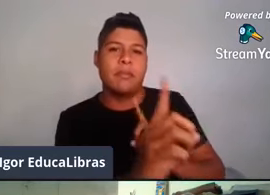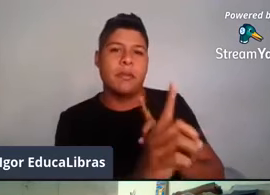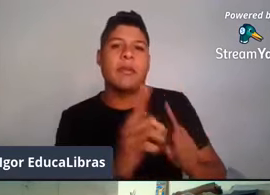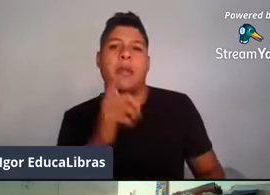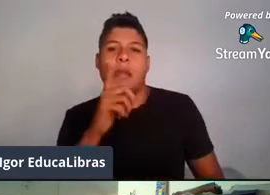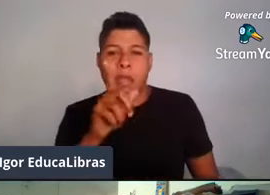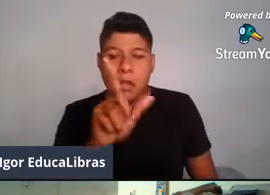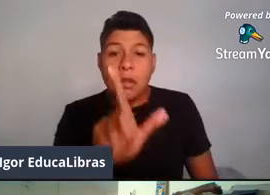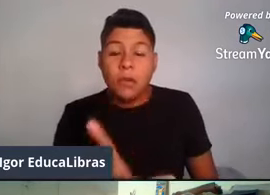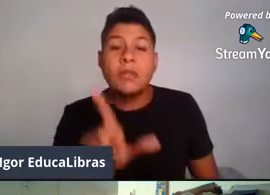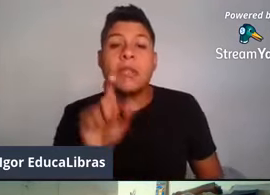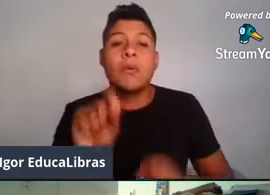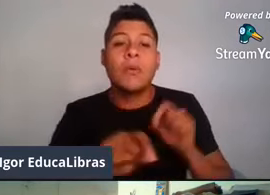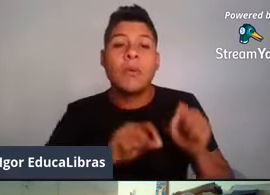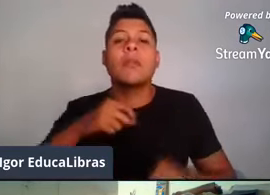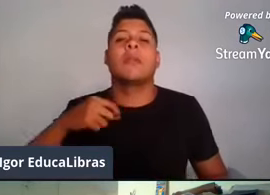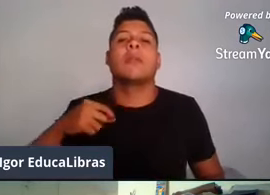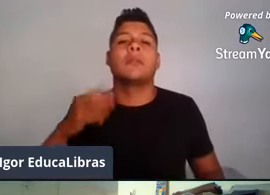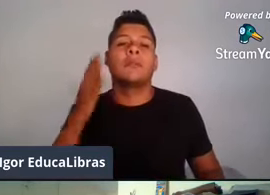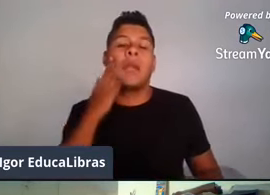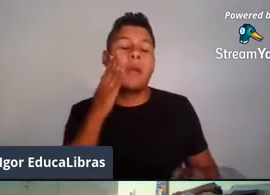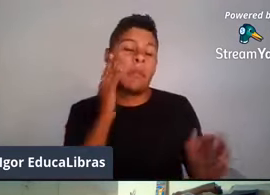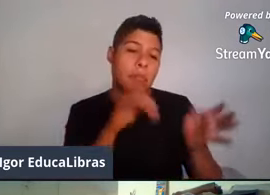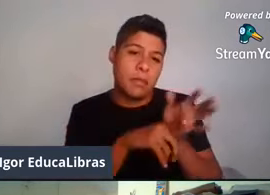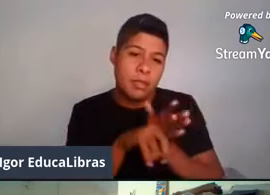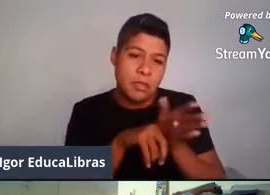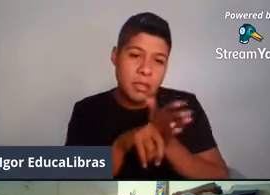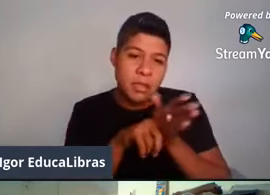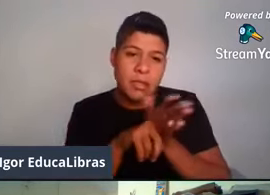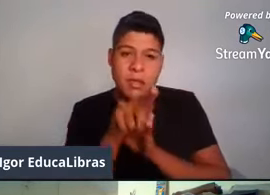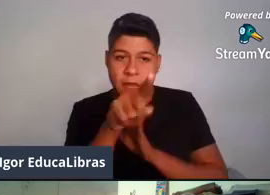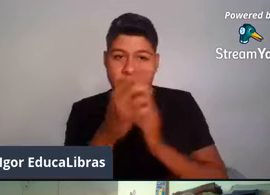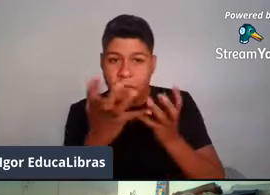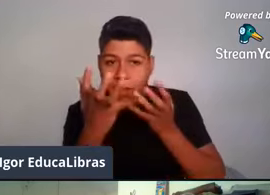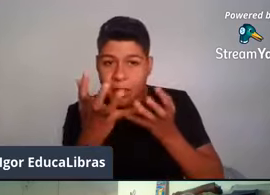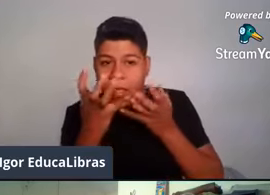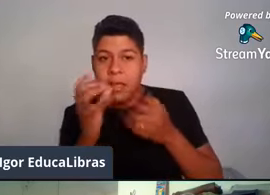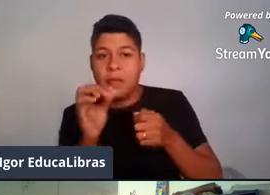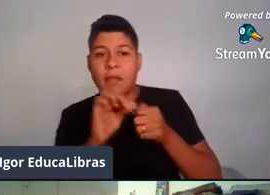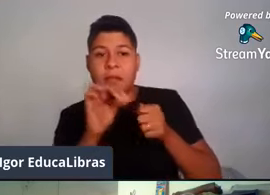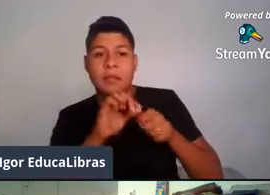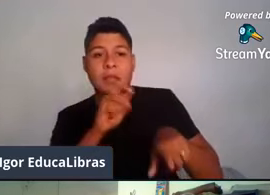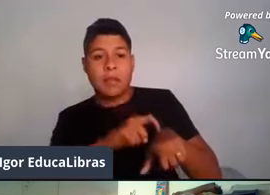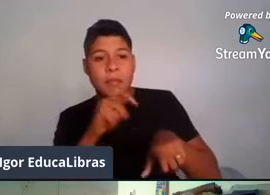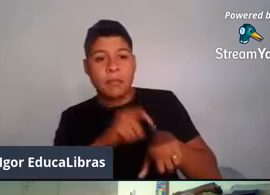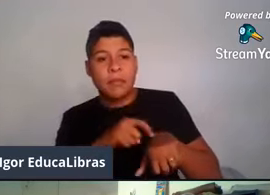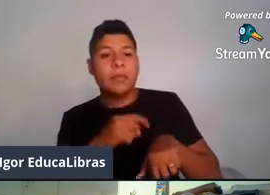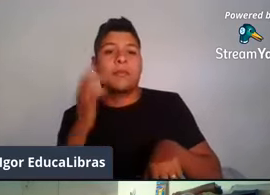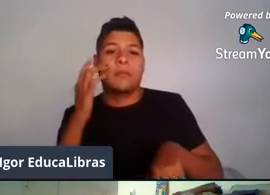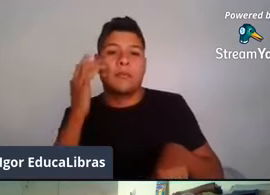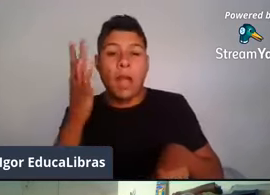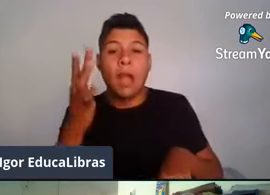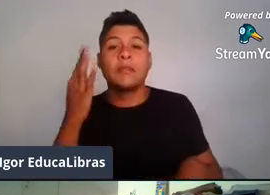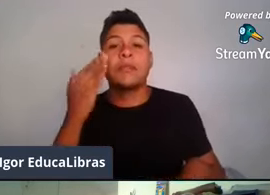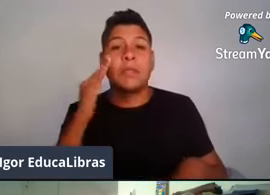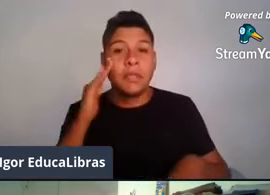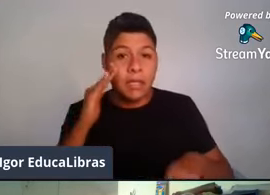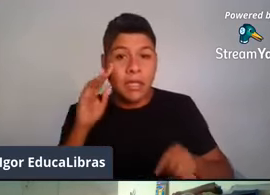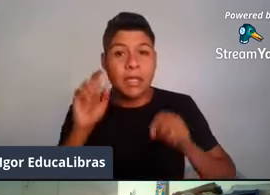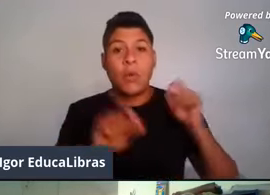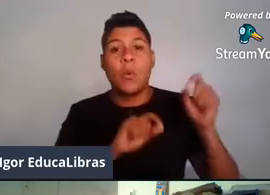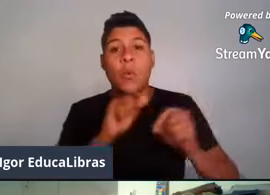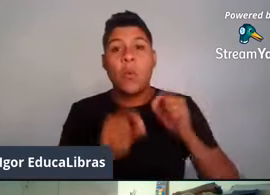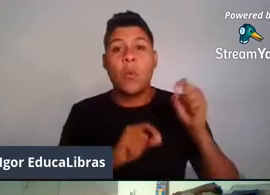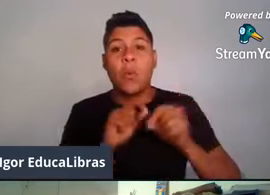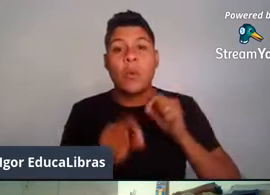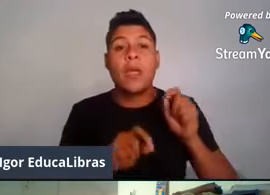conseguir andar com aquela pesquisa que você já está querendo fazer já há um tempo, eu acho que vai dar para a gente entender um pouco também, né, do